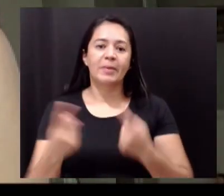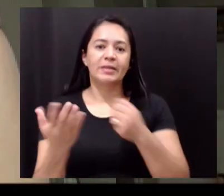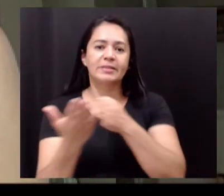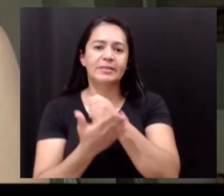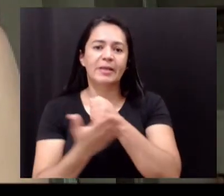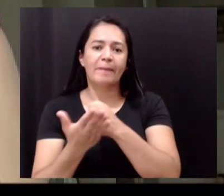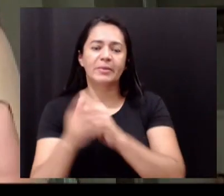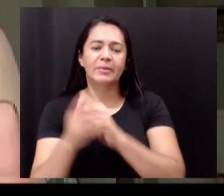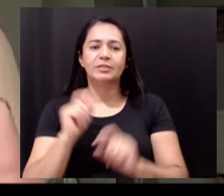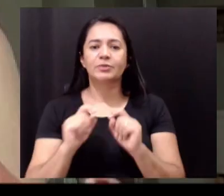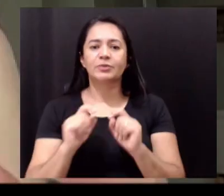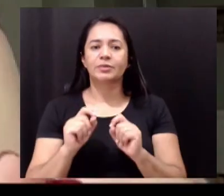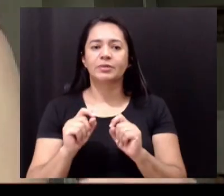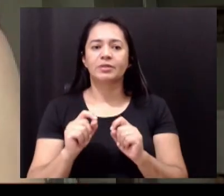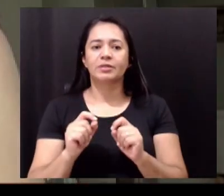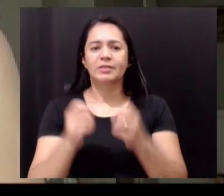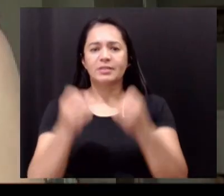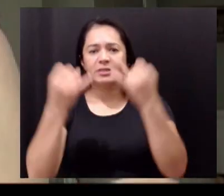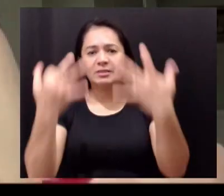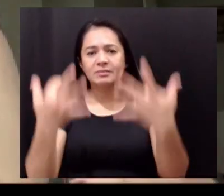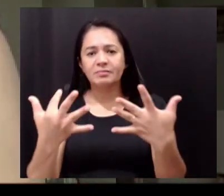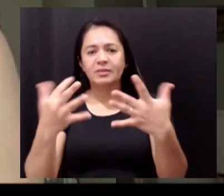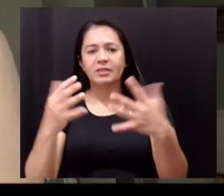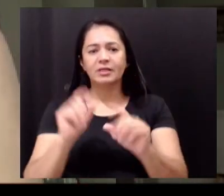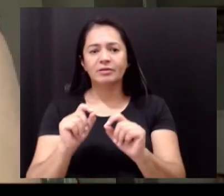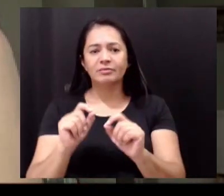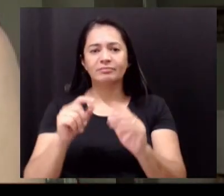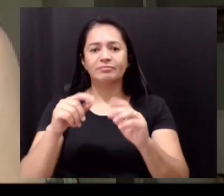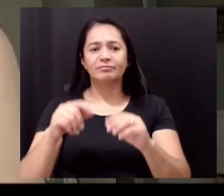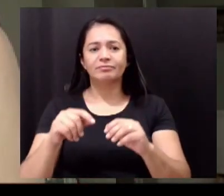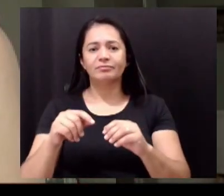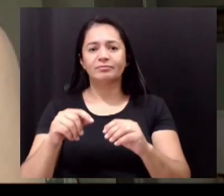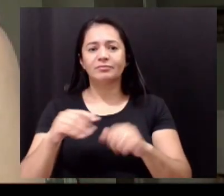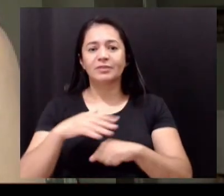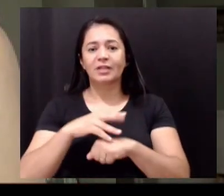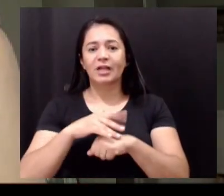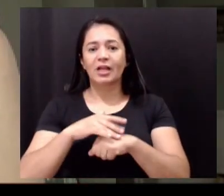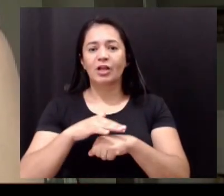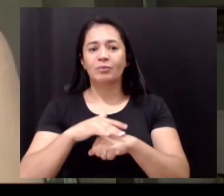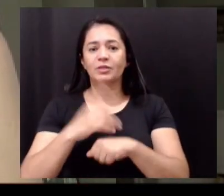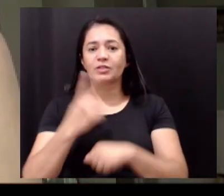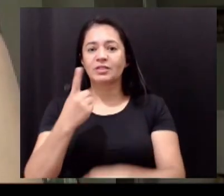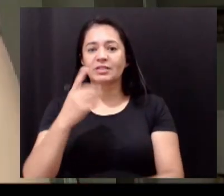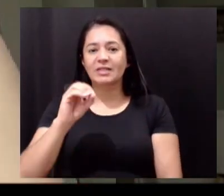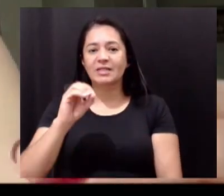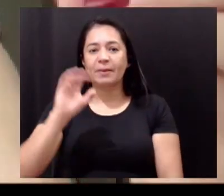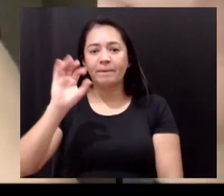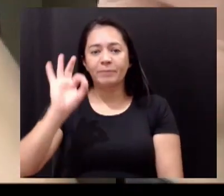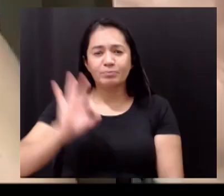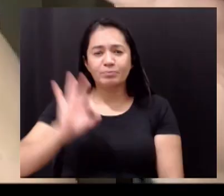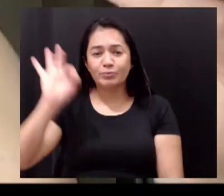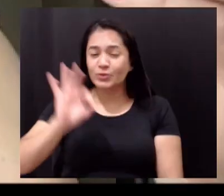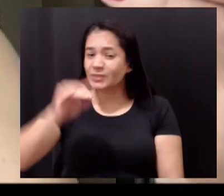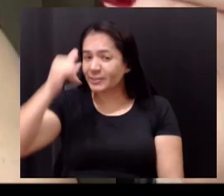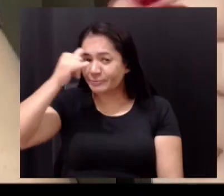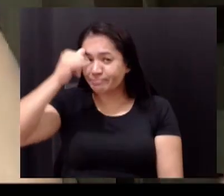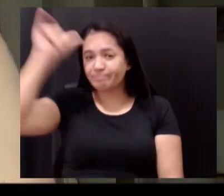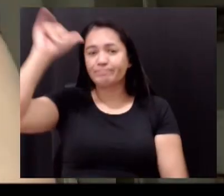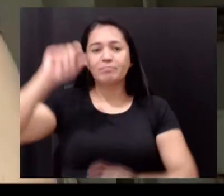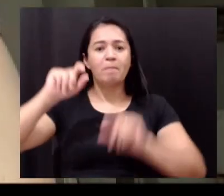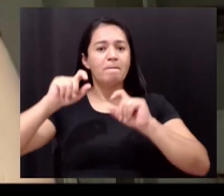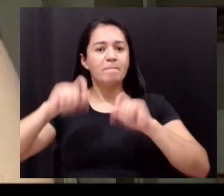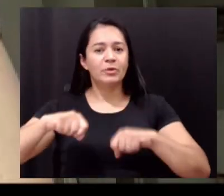justamente falar que ela é uma doença 100% prevenível, uma doença que, se eu utilizar